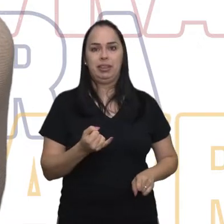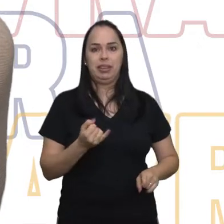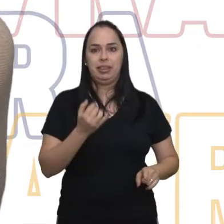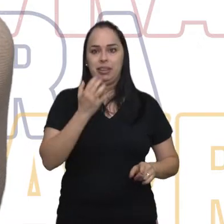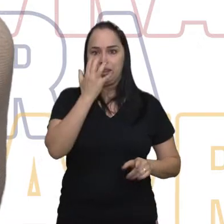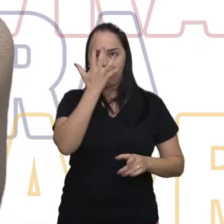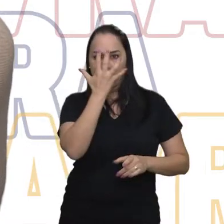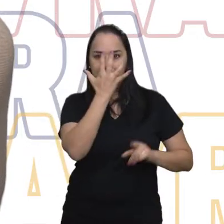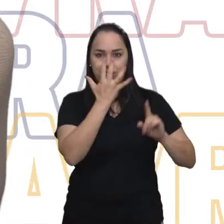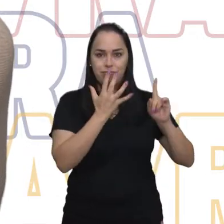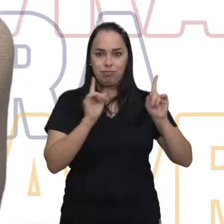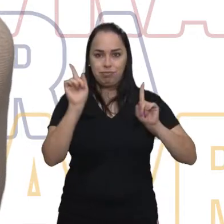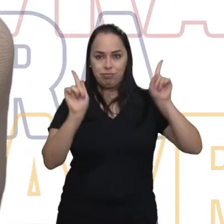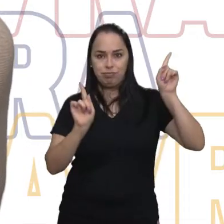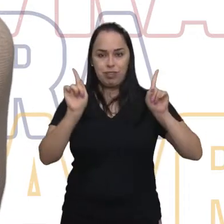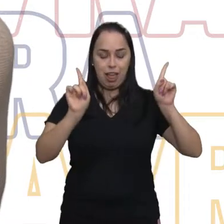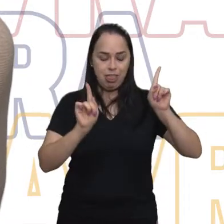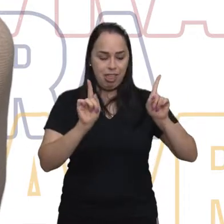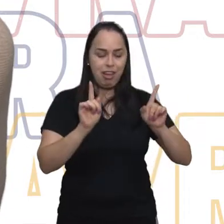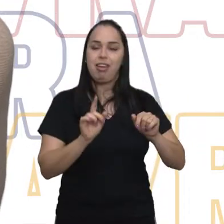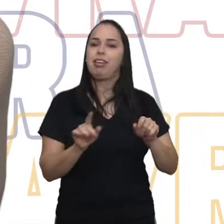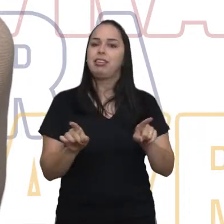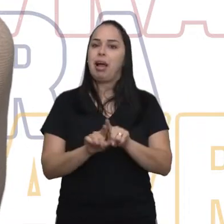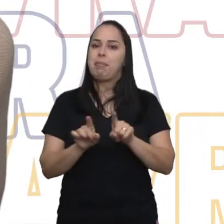dizer, elas acabam